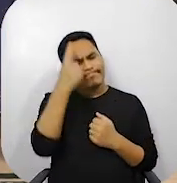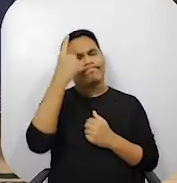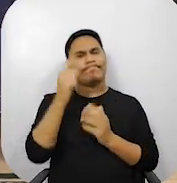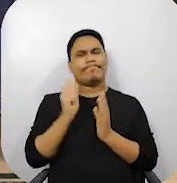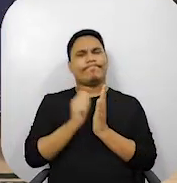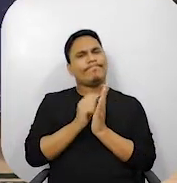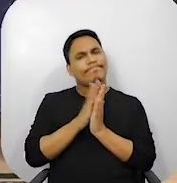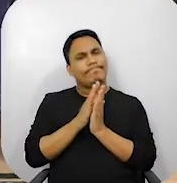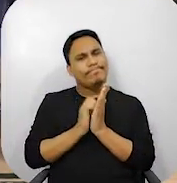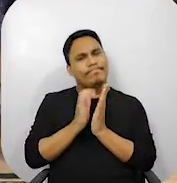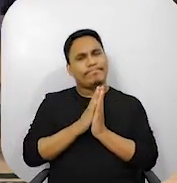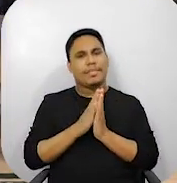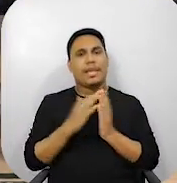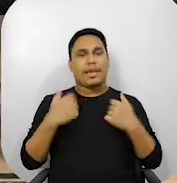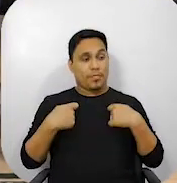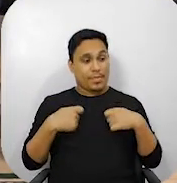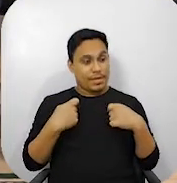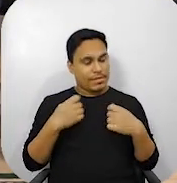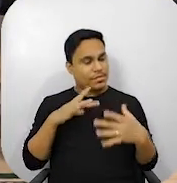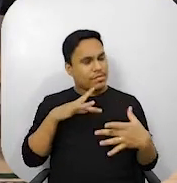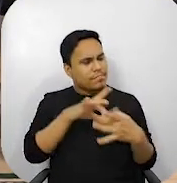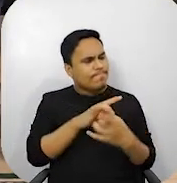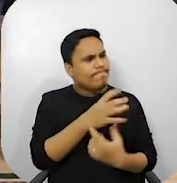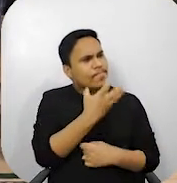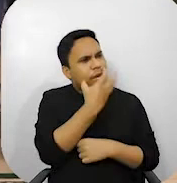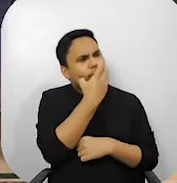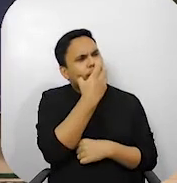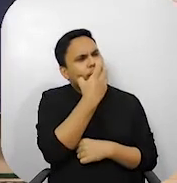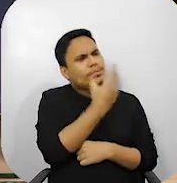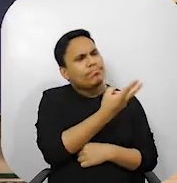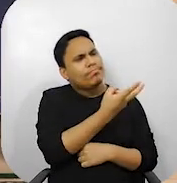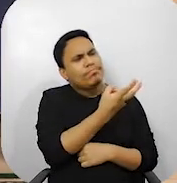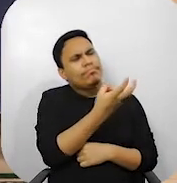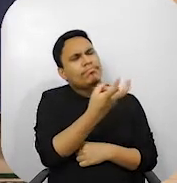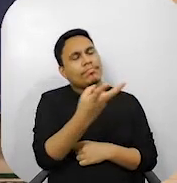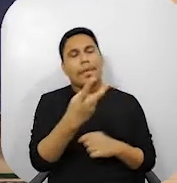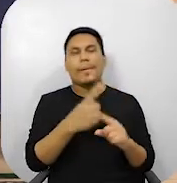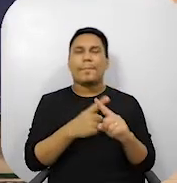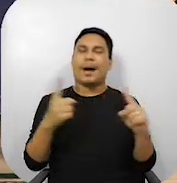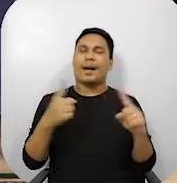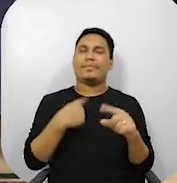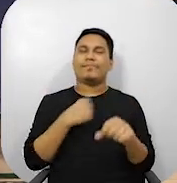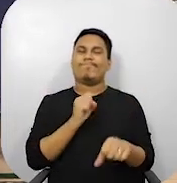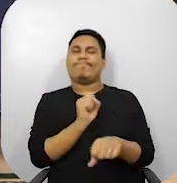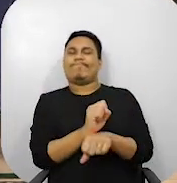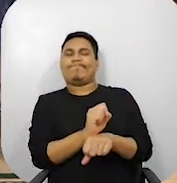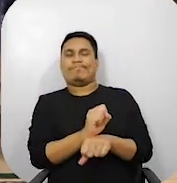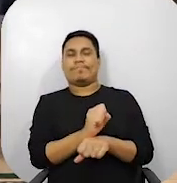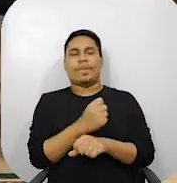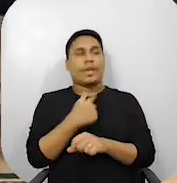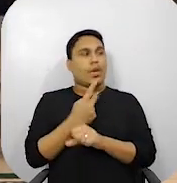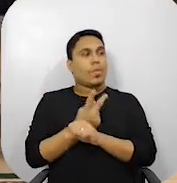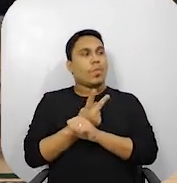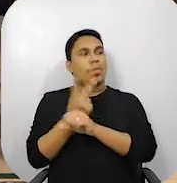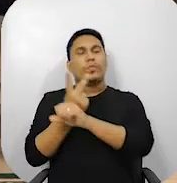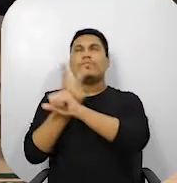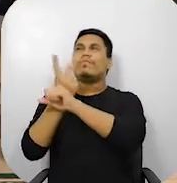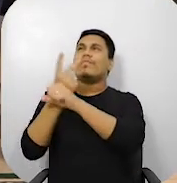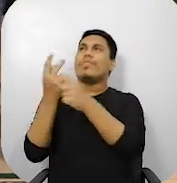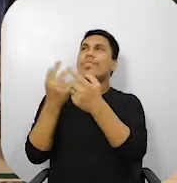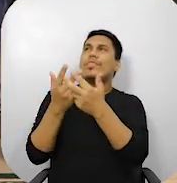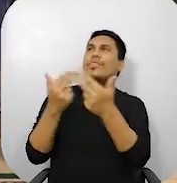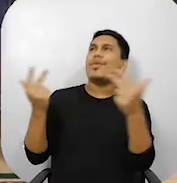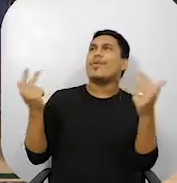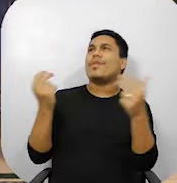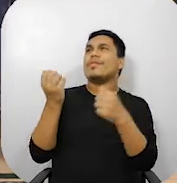então tem que pintar assim um clima é eu dei uma parada né assim tô buscando Novos Rumos e